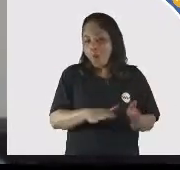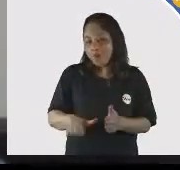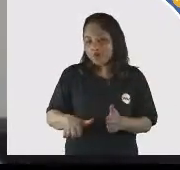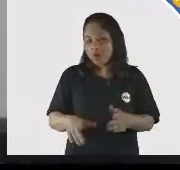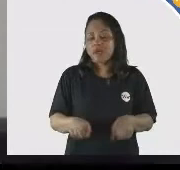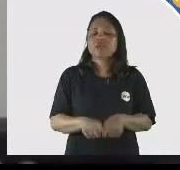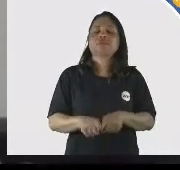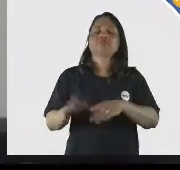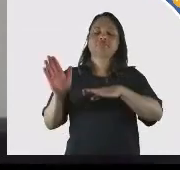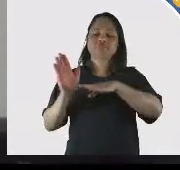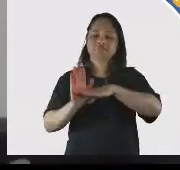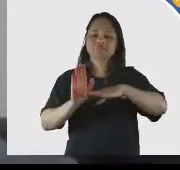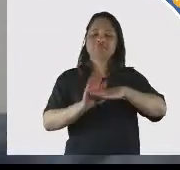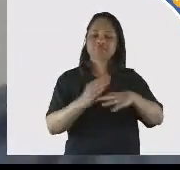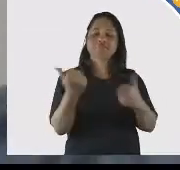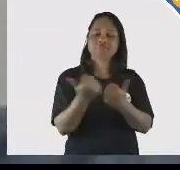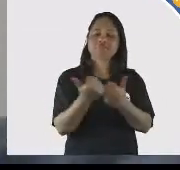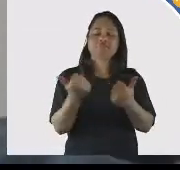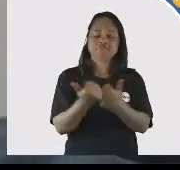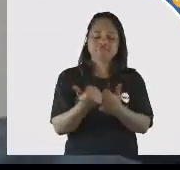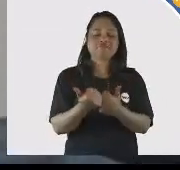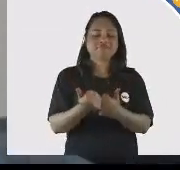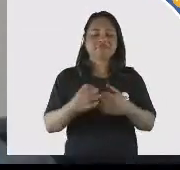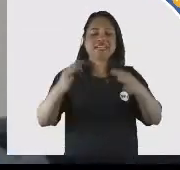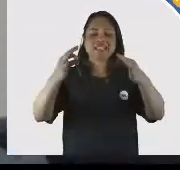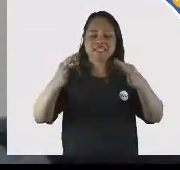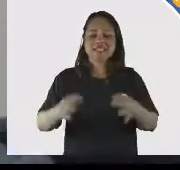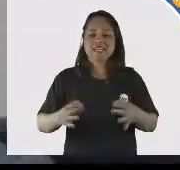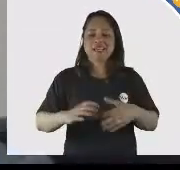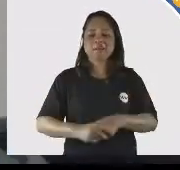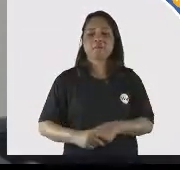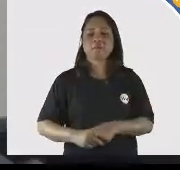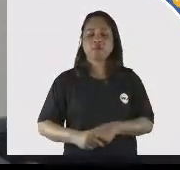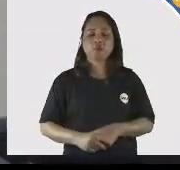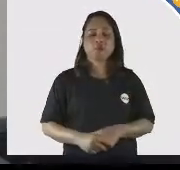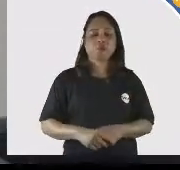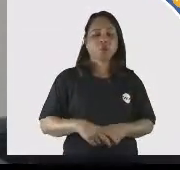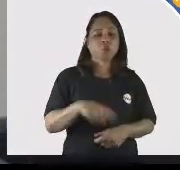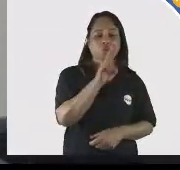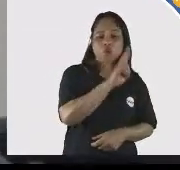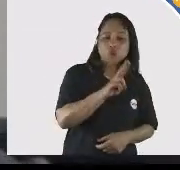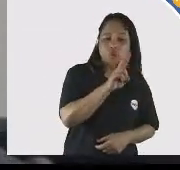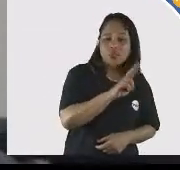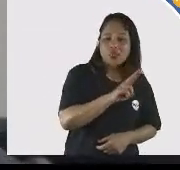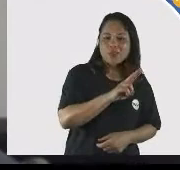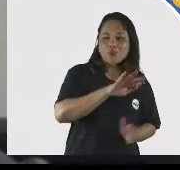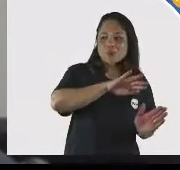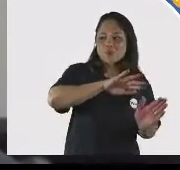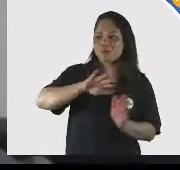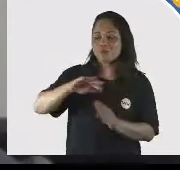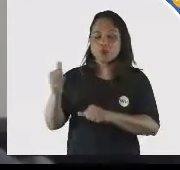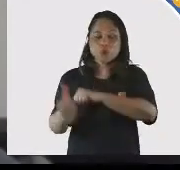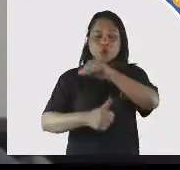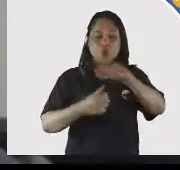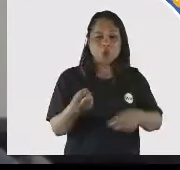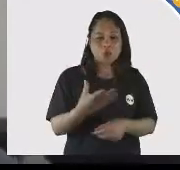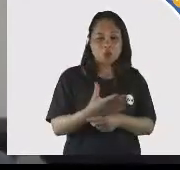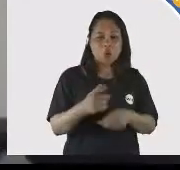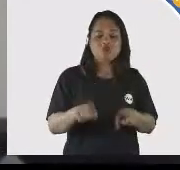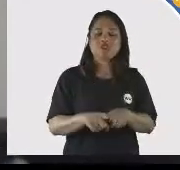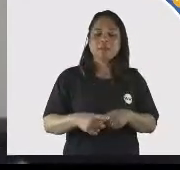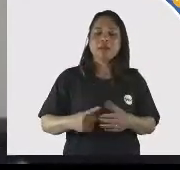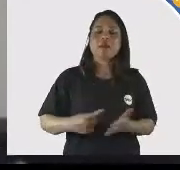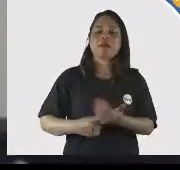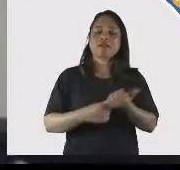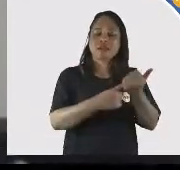contribuem justamente para que um renovar para os lados tecnologias que permitam não só renovação de veículos a diesel mas